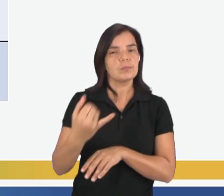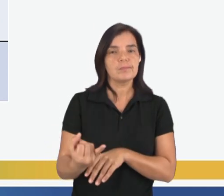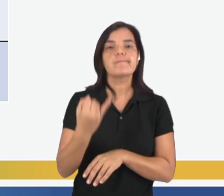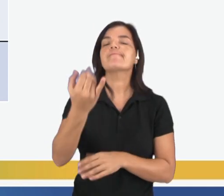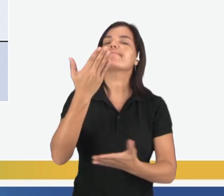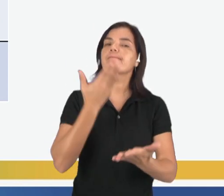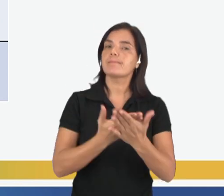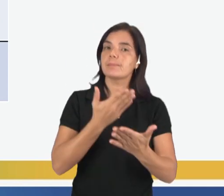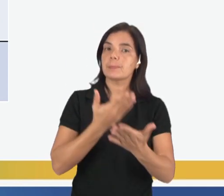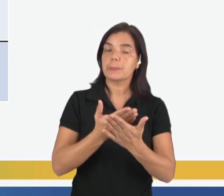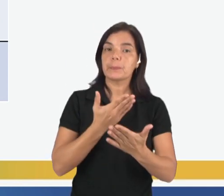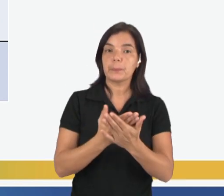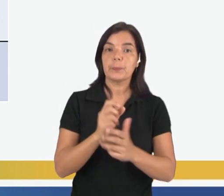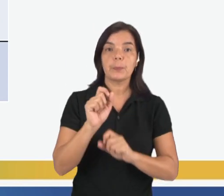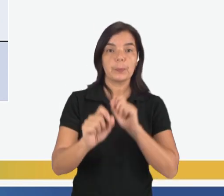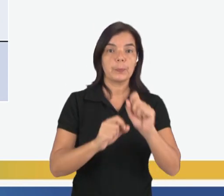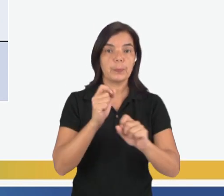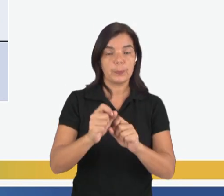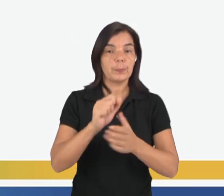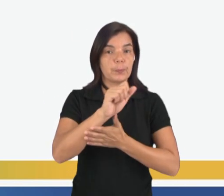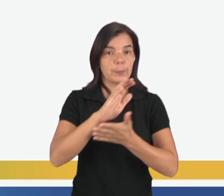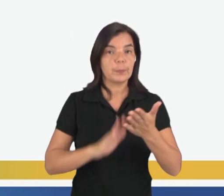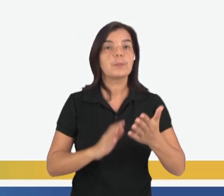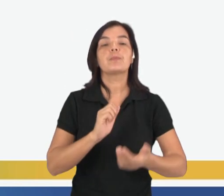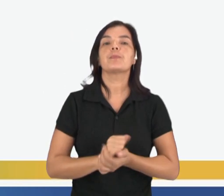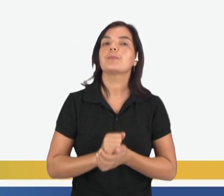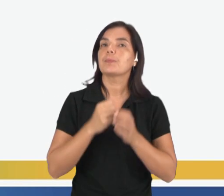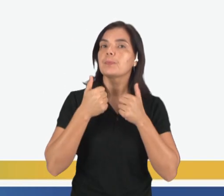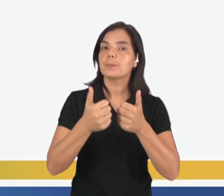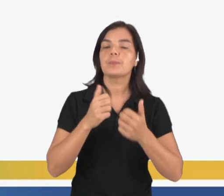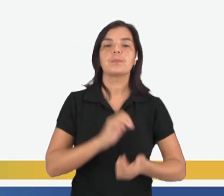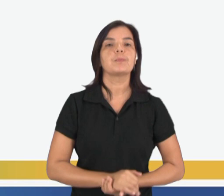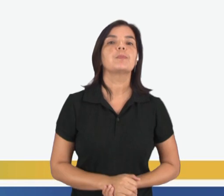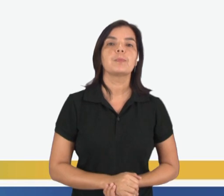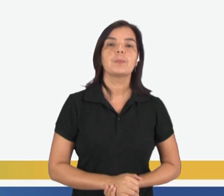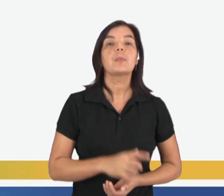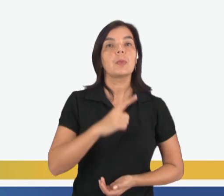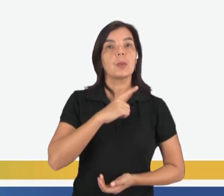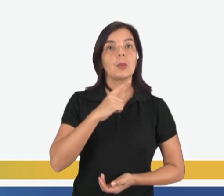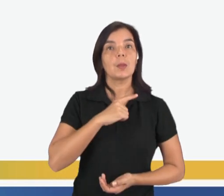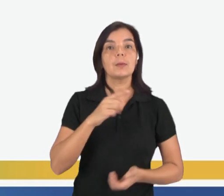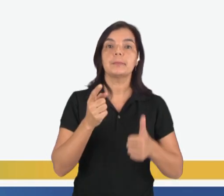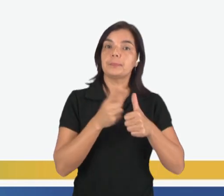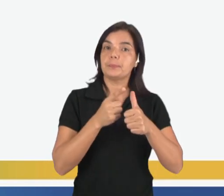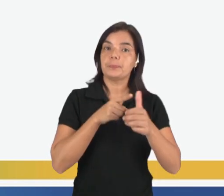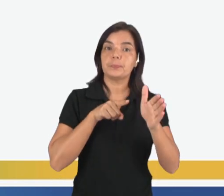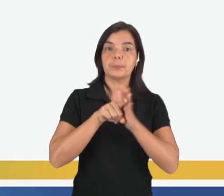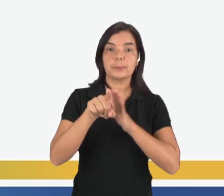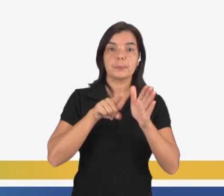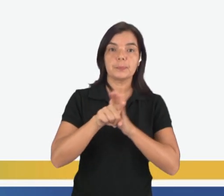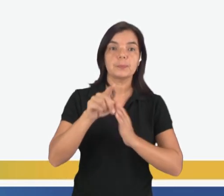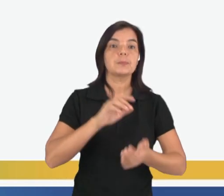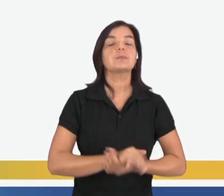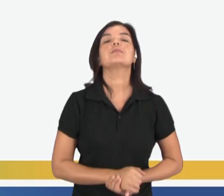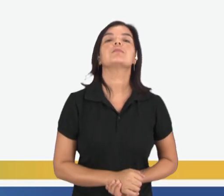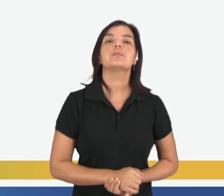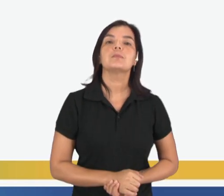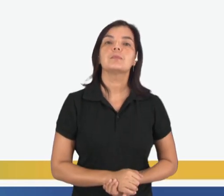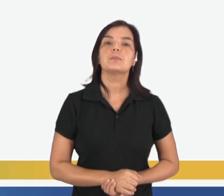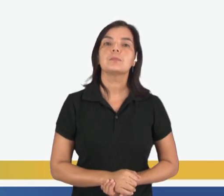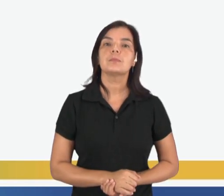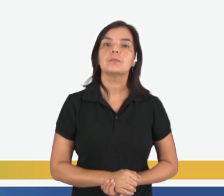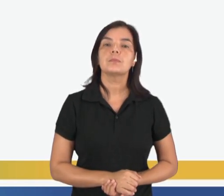gente vai trabalhar lá no nosso exercitando. Tudo bem? Temos aí o nosso primeiro exercitando,